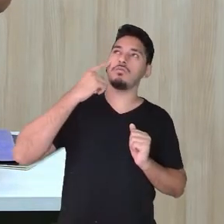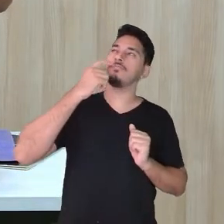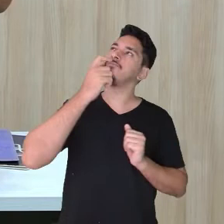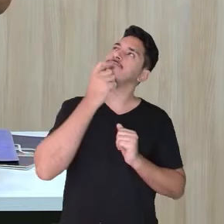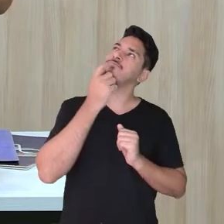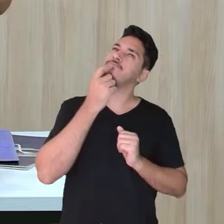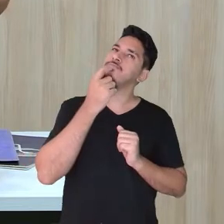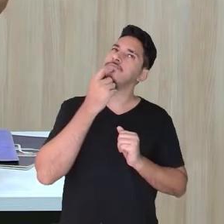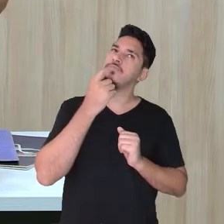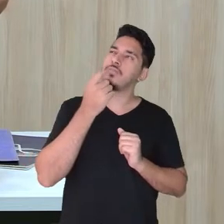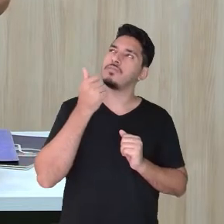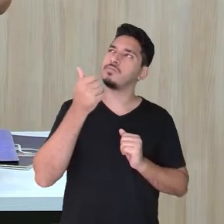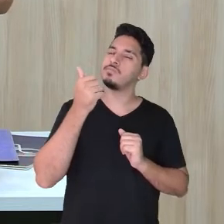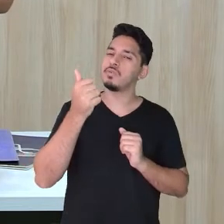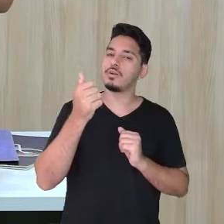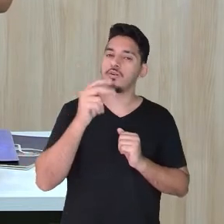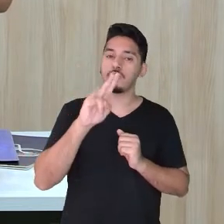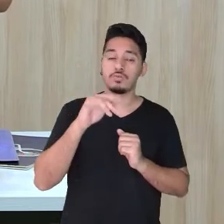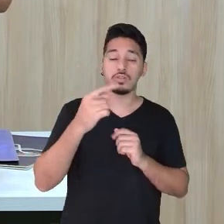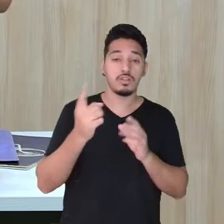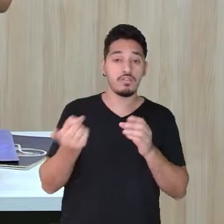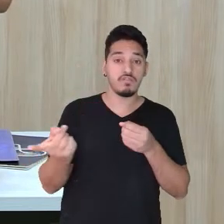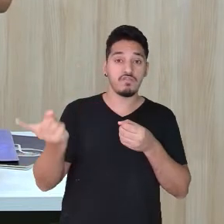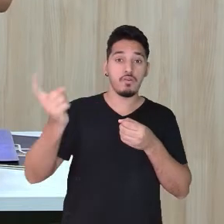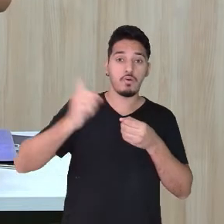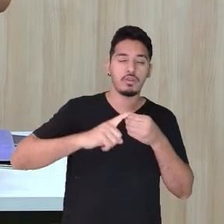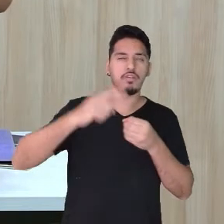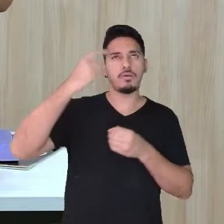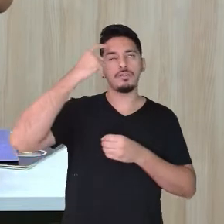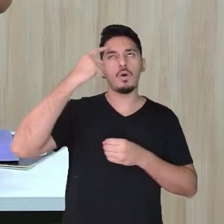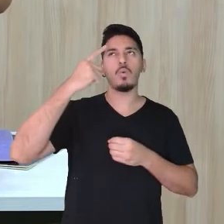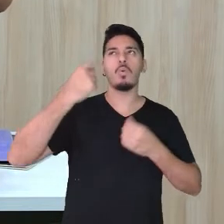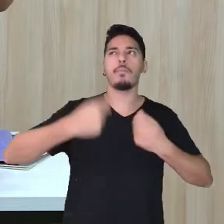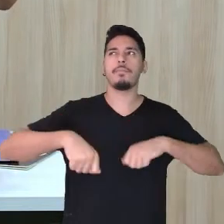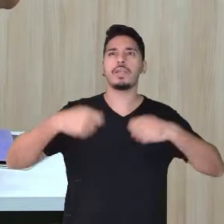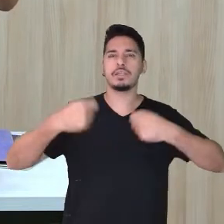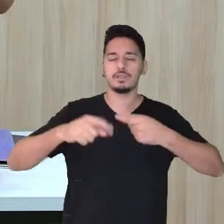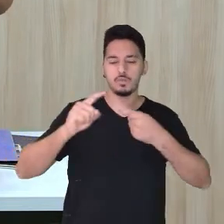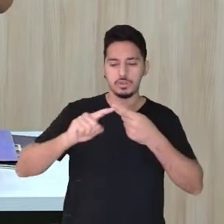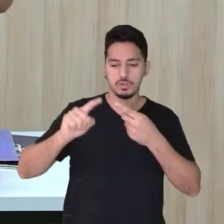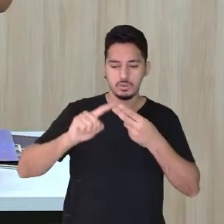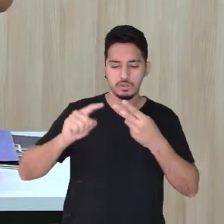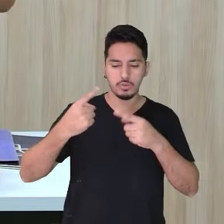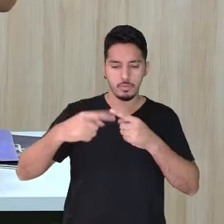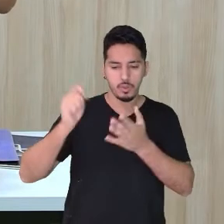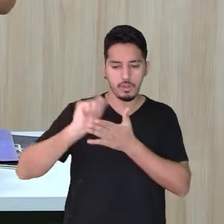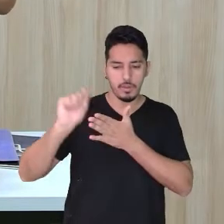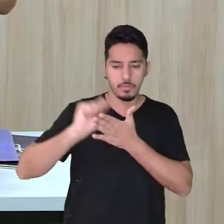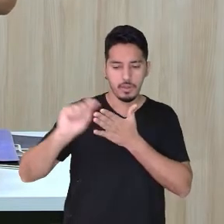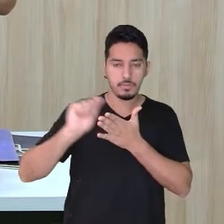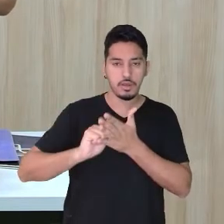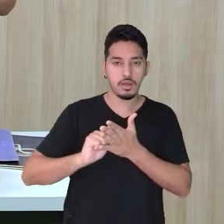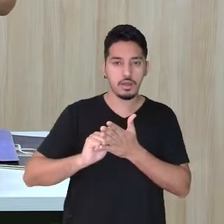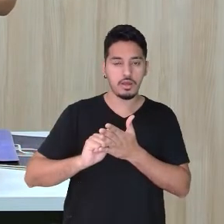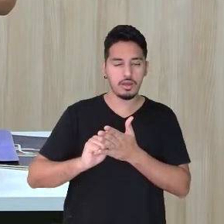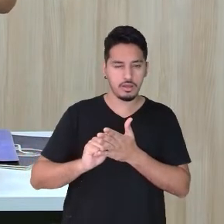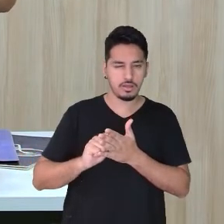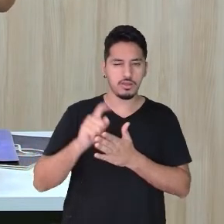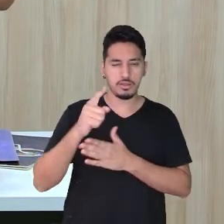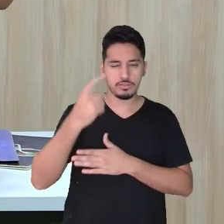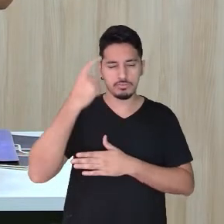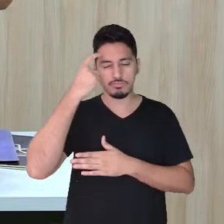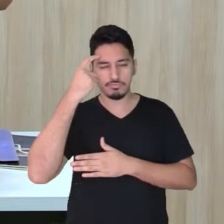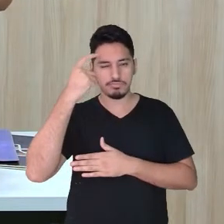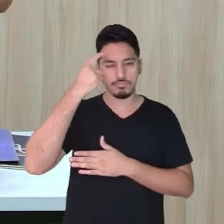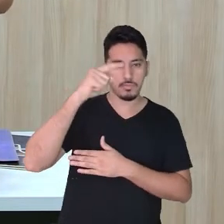dele na próxima vez que ele vier ao atendimento. Então esses pequenos mapas mentais que as crianças precisam